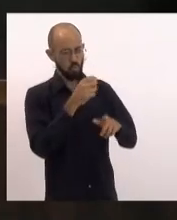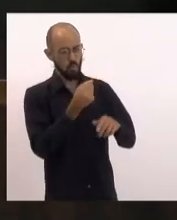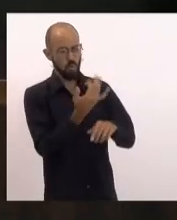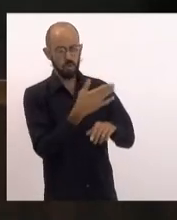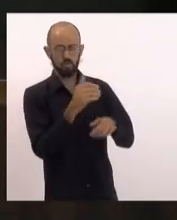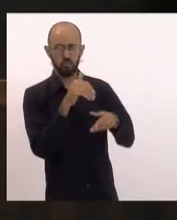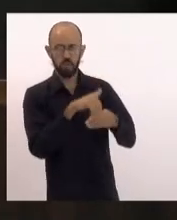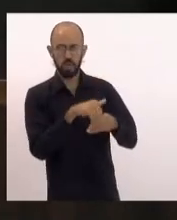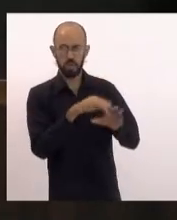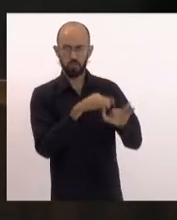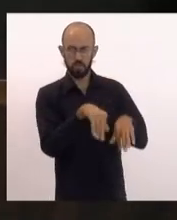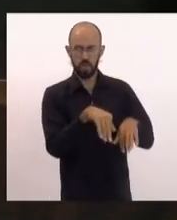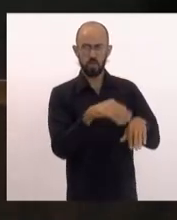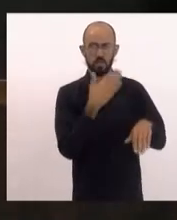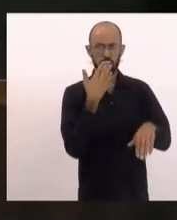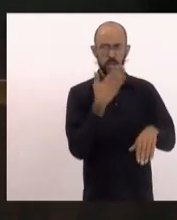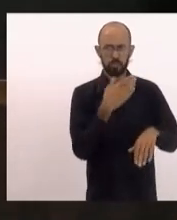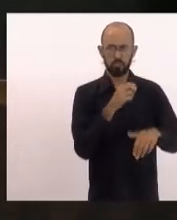bom? Ok.